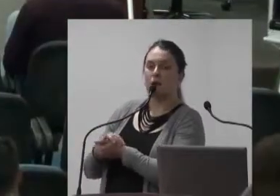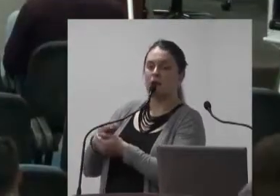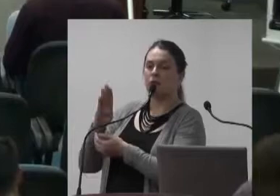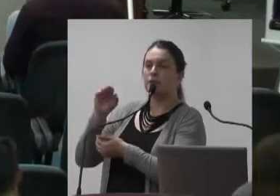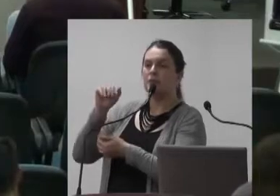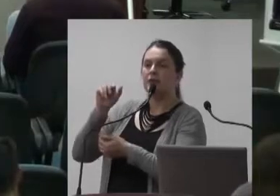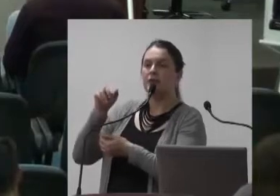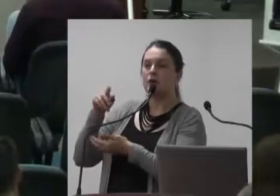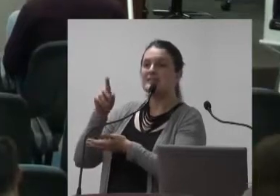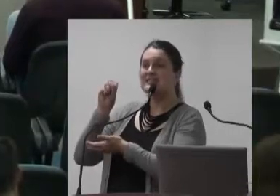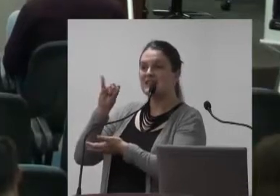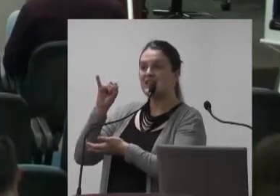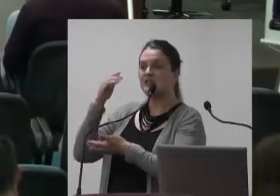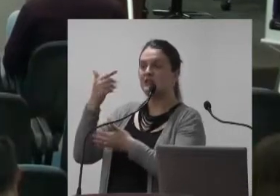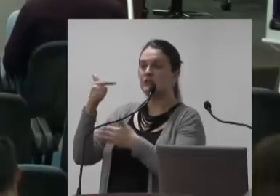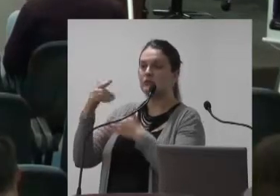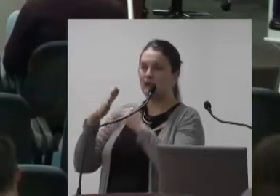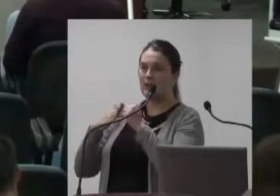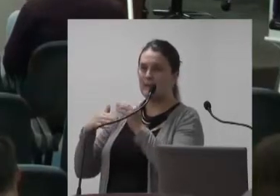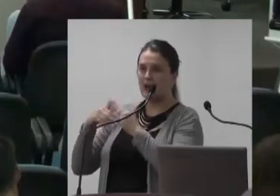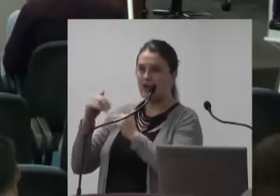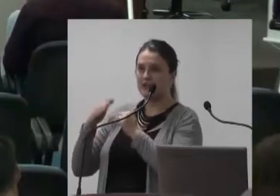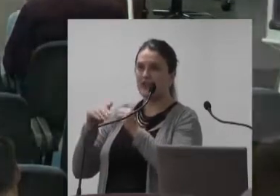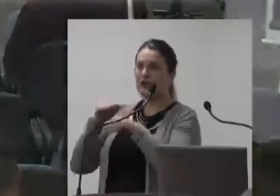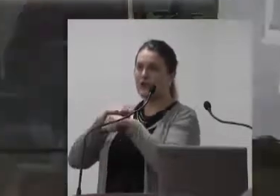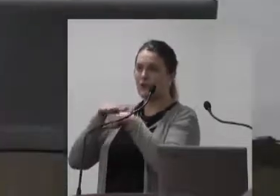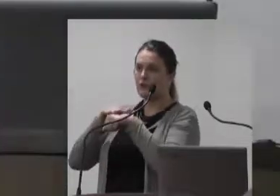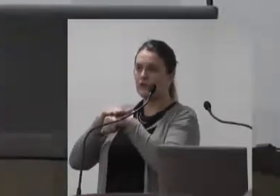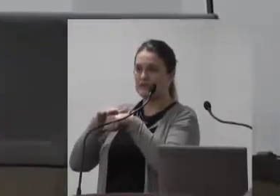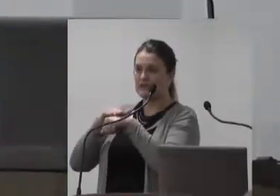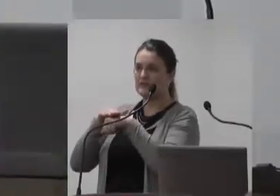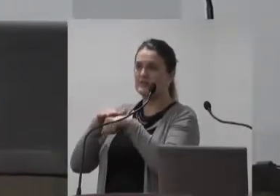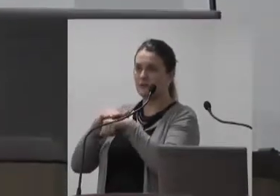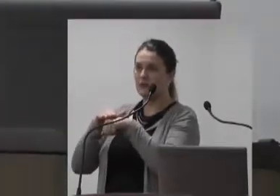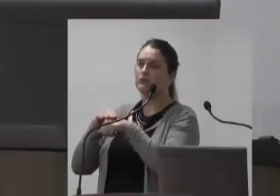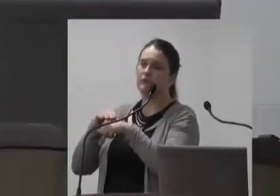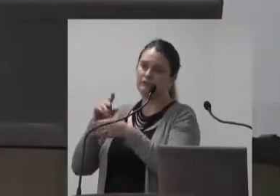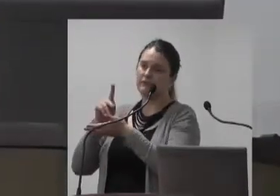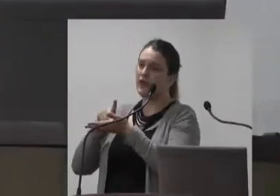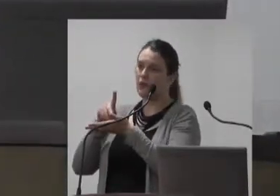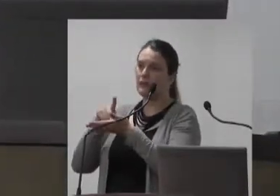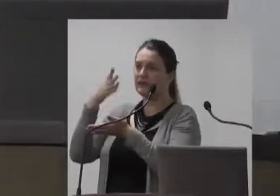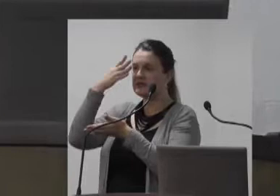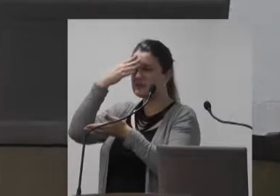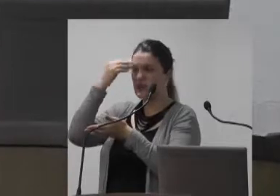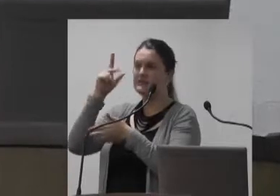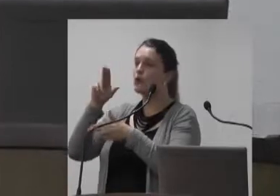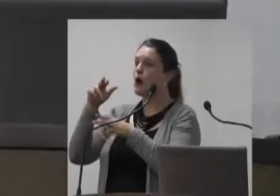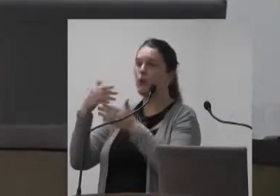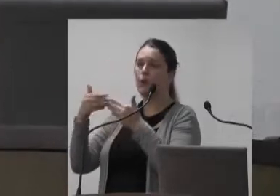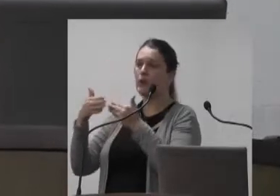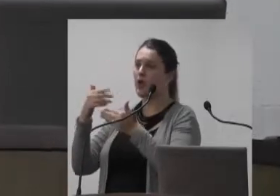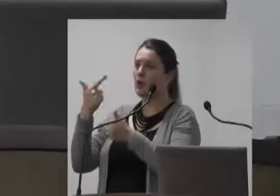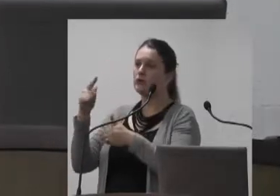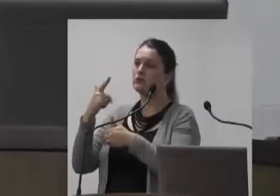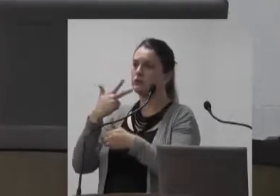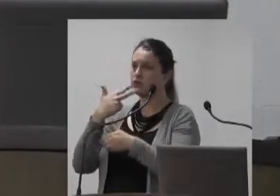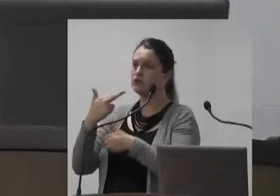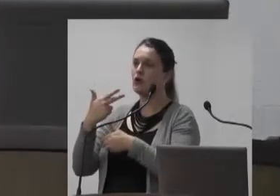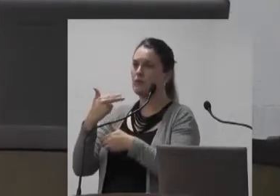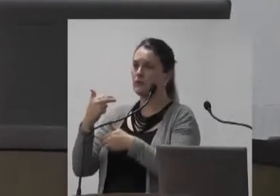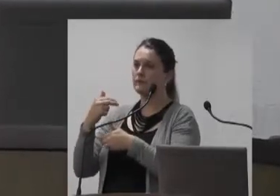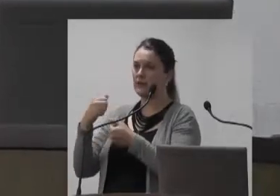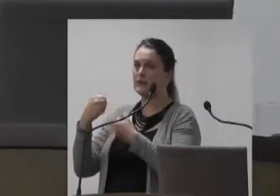Verdade, Albino. Então, se a gente não ter a prática e a conversação, realmente esquece, igual qualquer